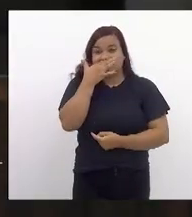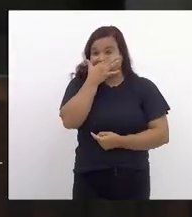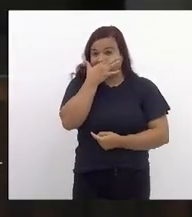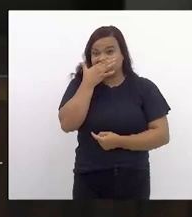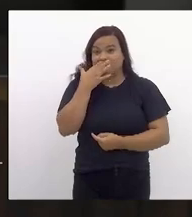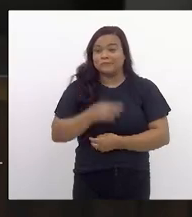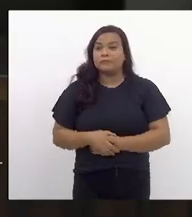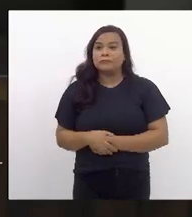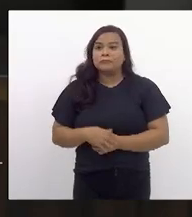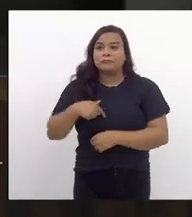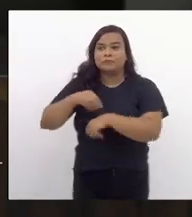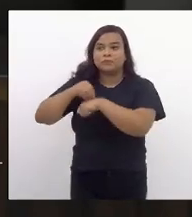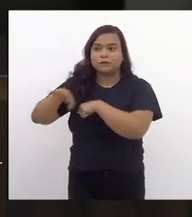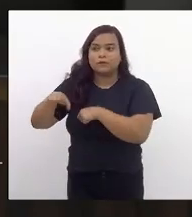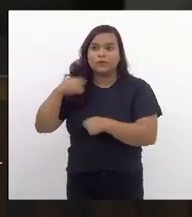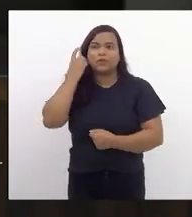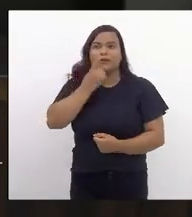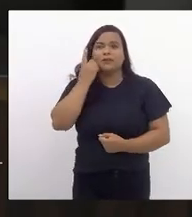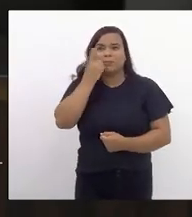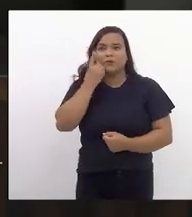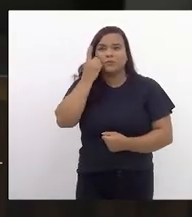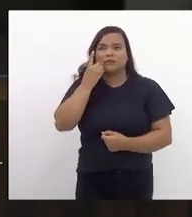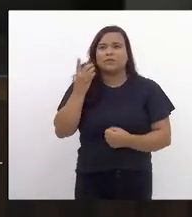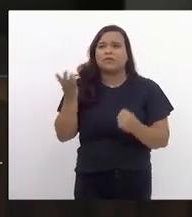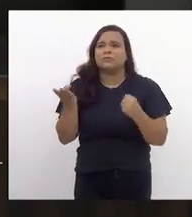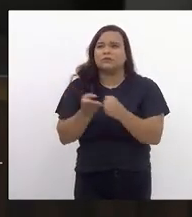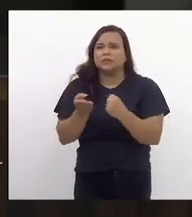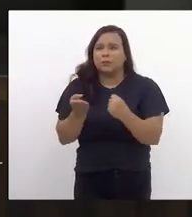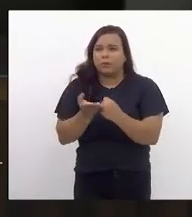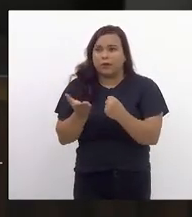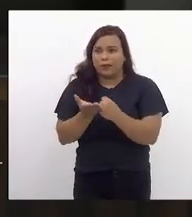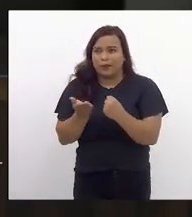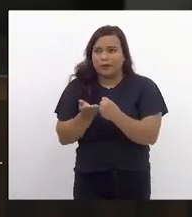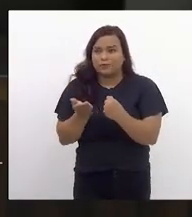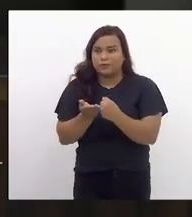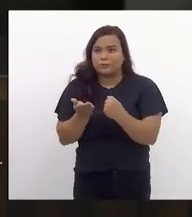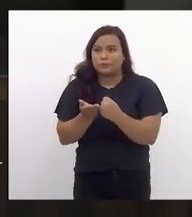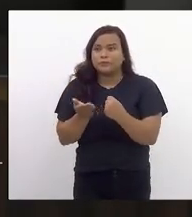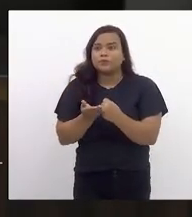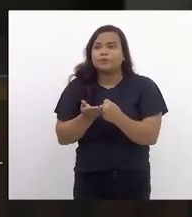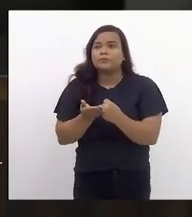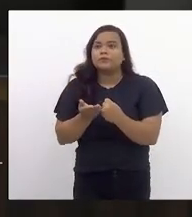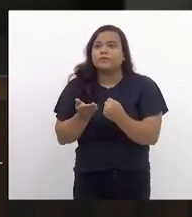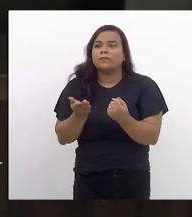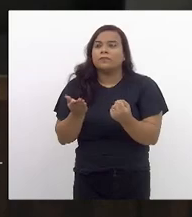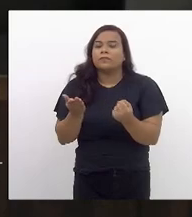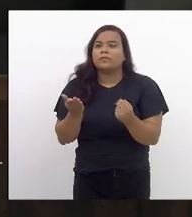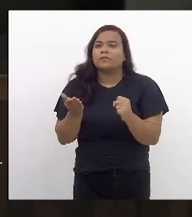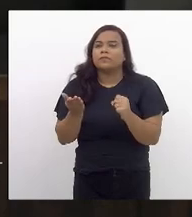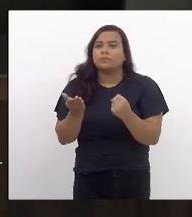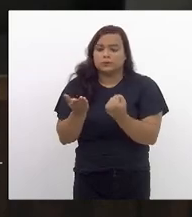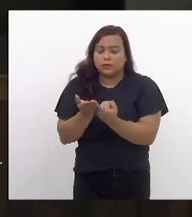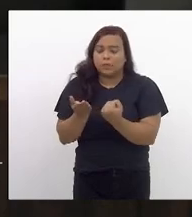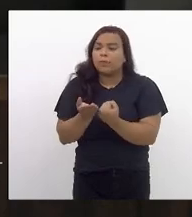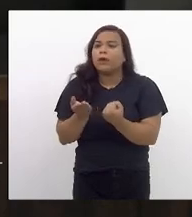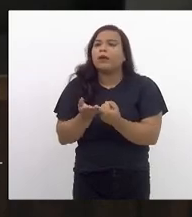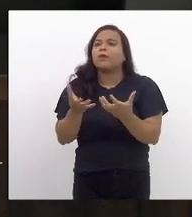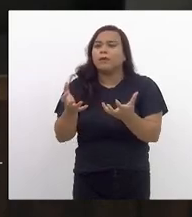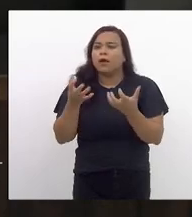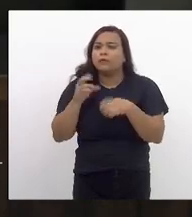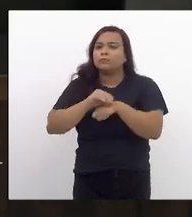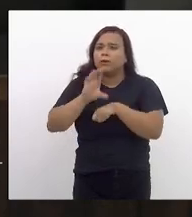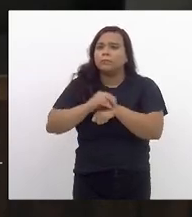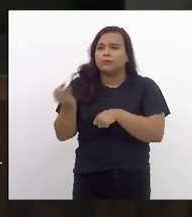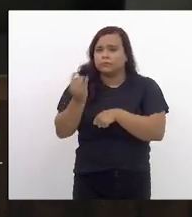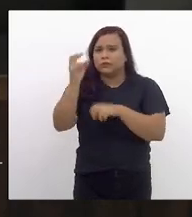passar a palavra ao deputado Samuel e aí o autor vai ficar por último. O Samuel quer fazer umas considerações importantes. Em relação ao projeto